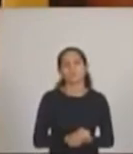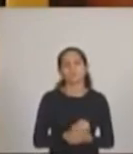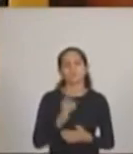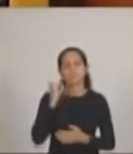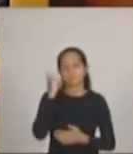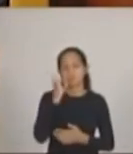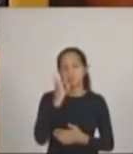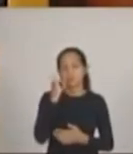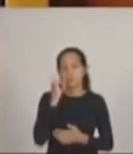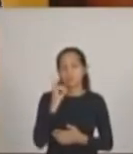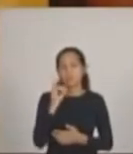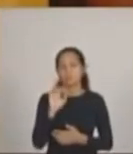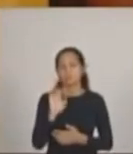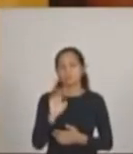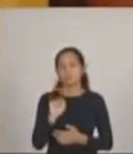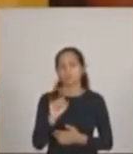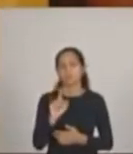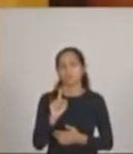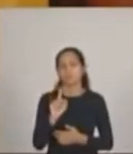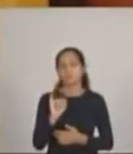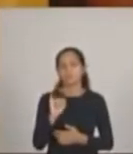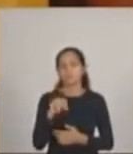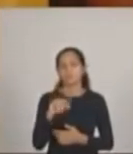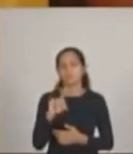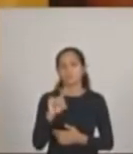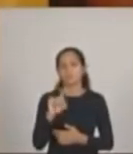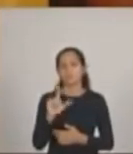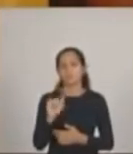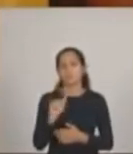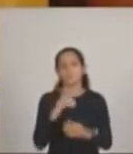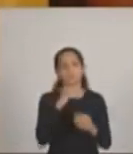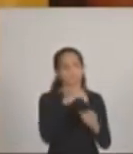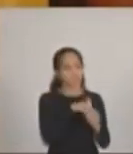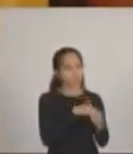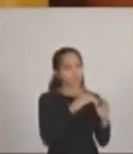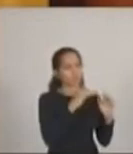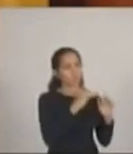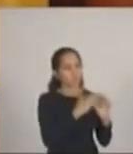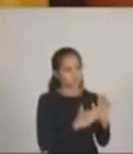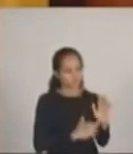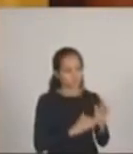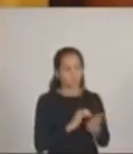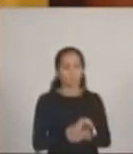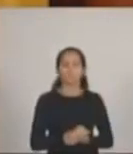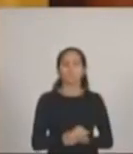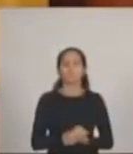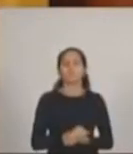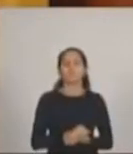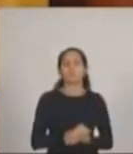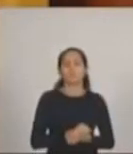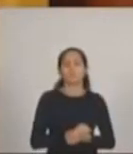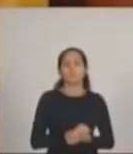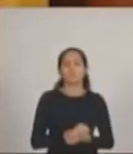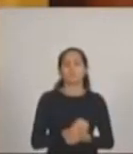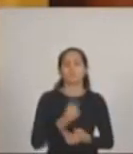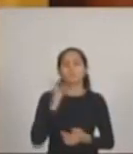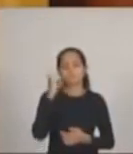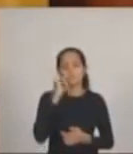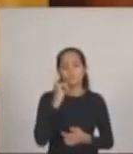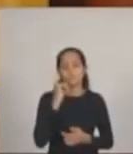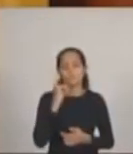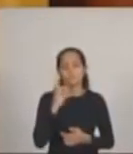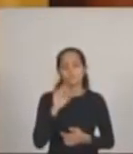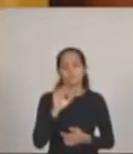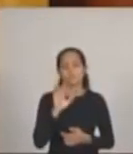Deputada Dilce Espíndola. Com o relator. Com o relator, deputado Dari Pagung vota com o relator. Deputado doutor Rafael